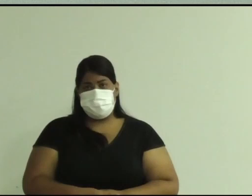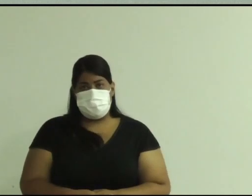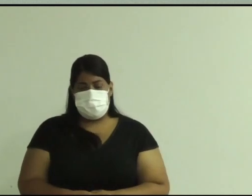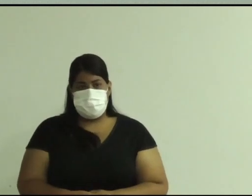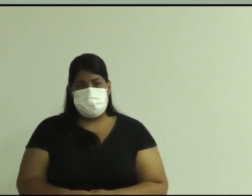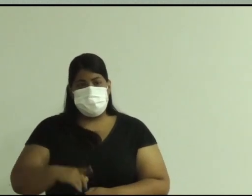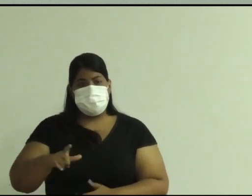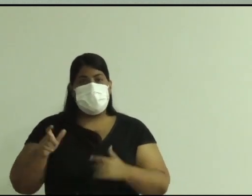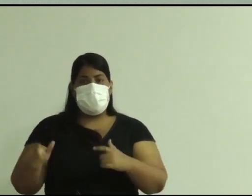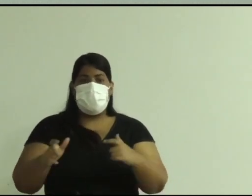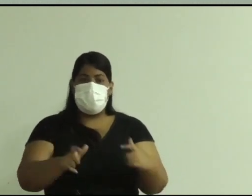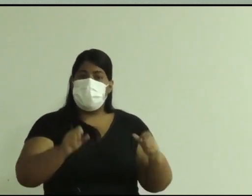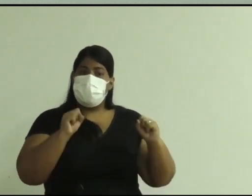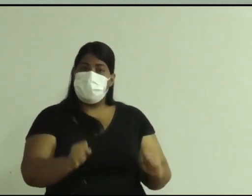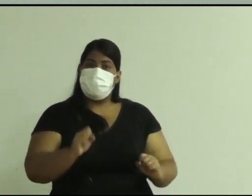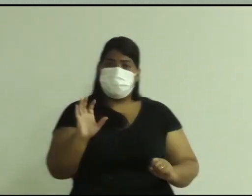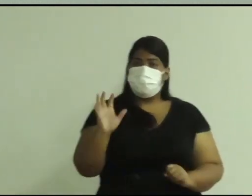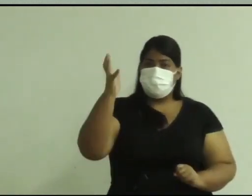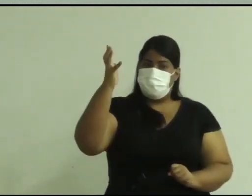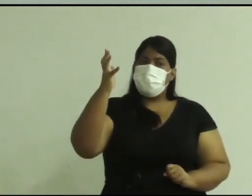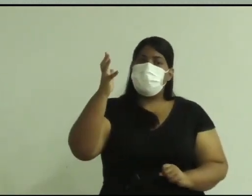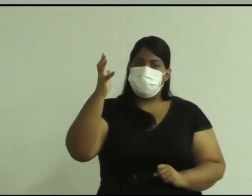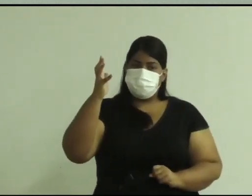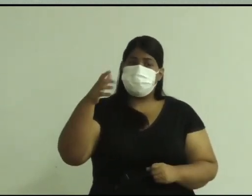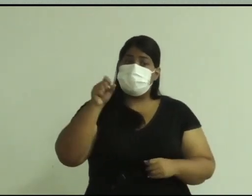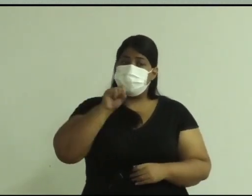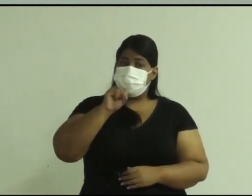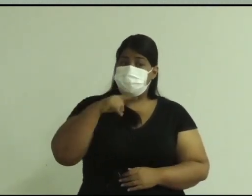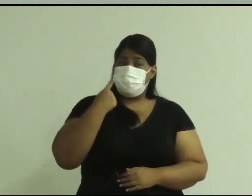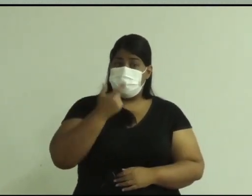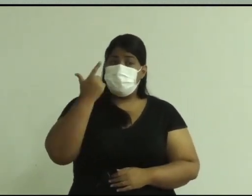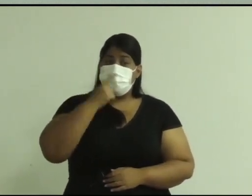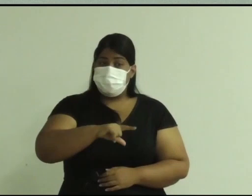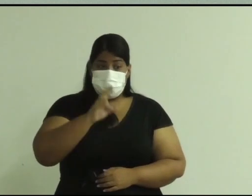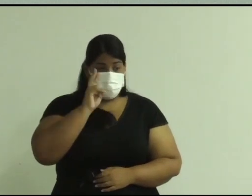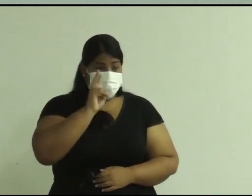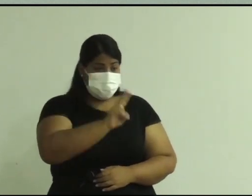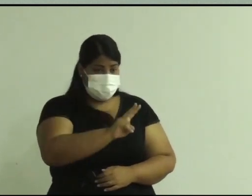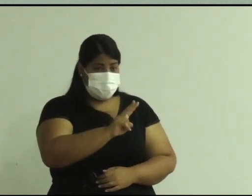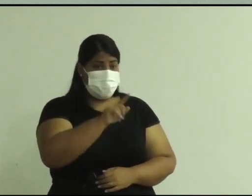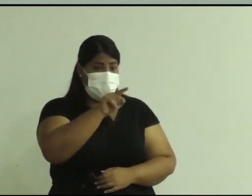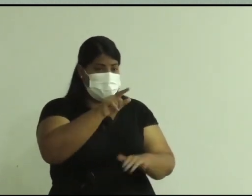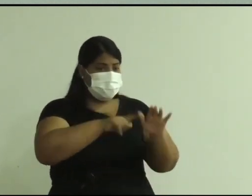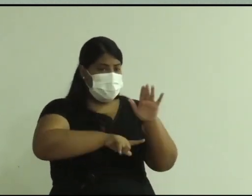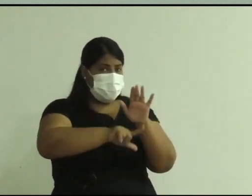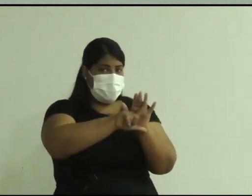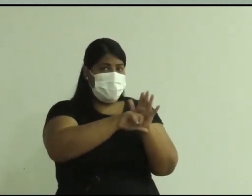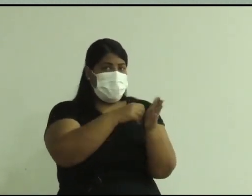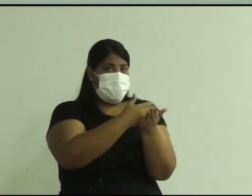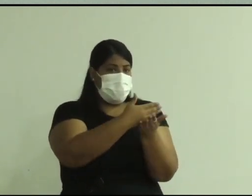dos espaços que isso possa estar acontecendo, né? Então, se a gente consegue ver essa lei sendo implementada